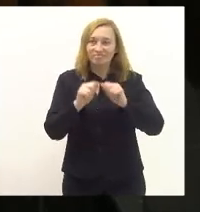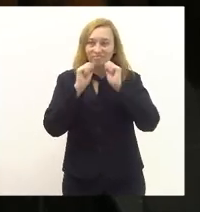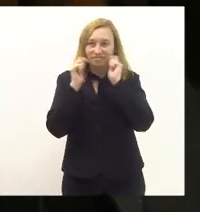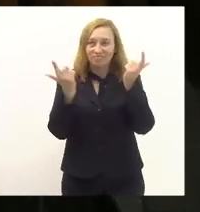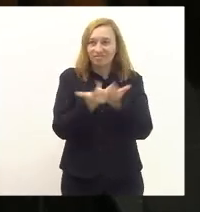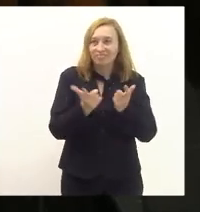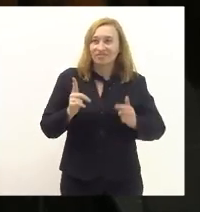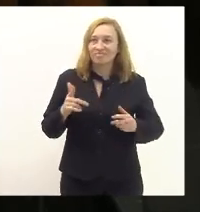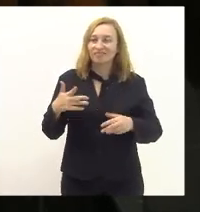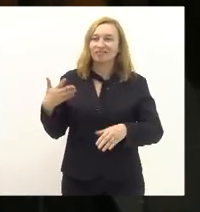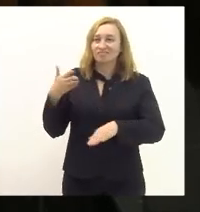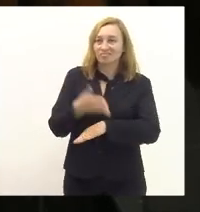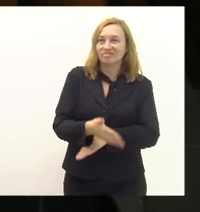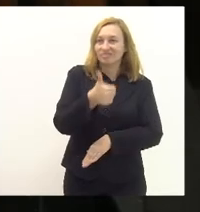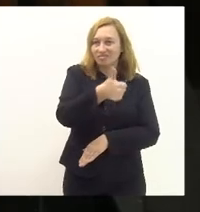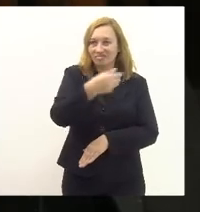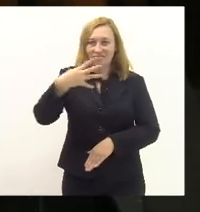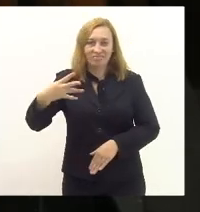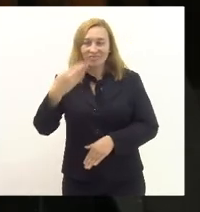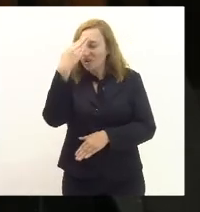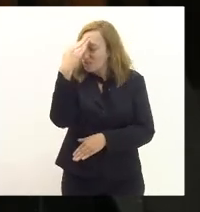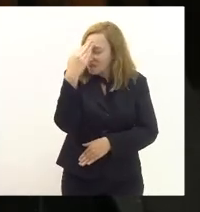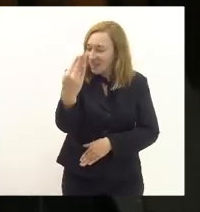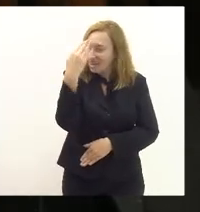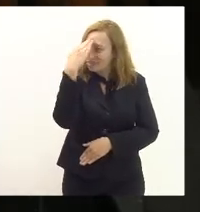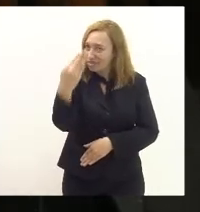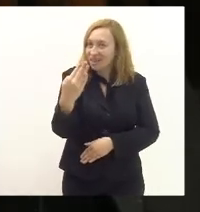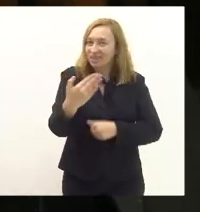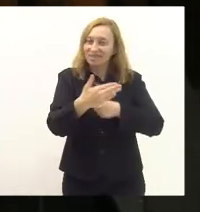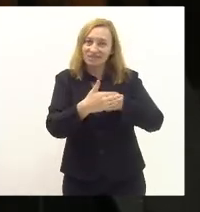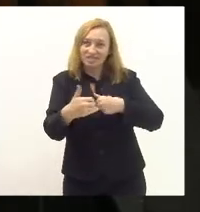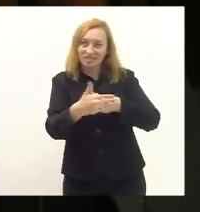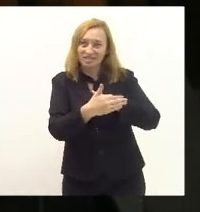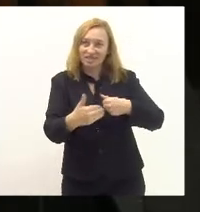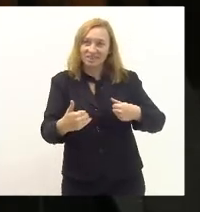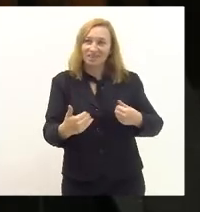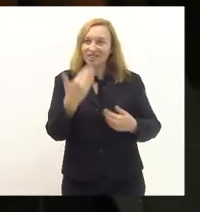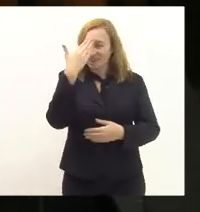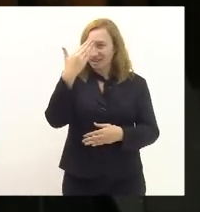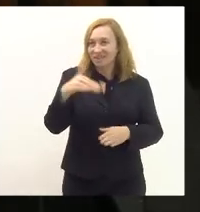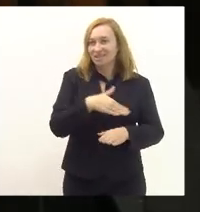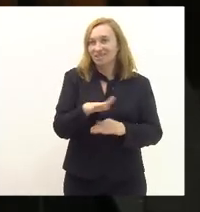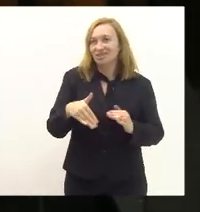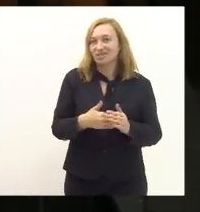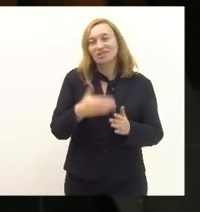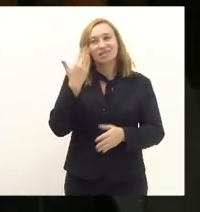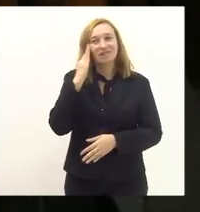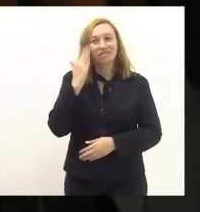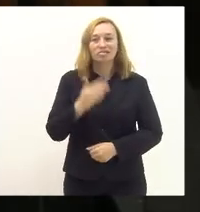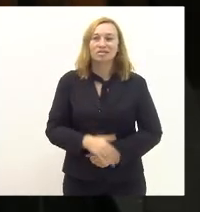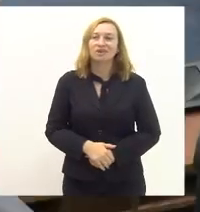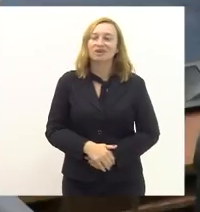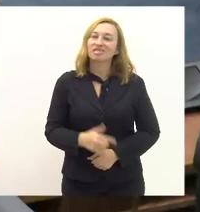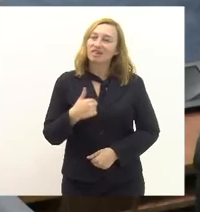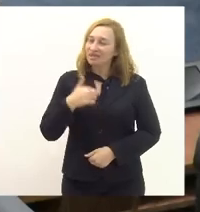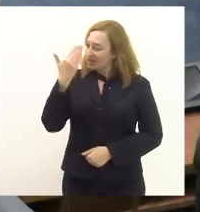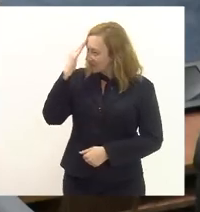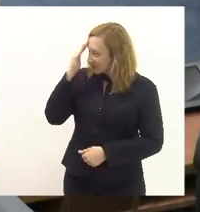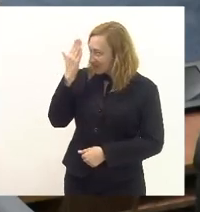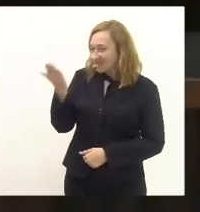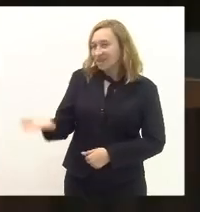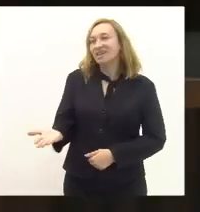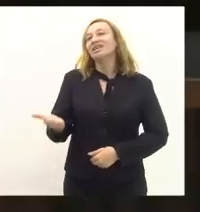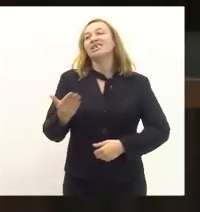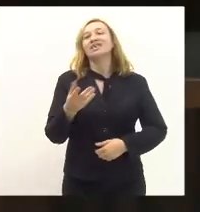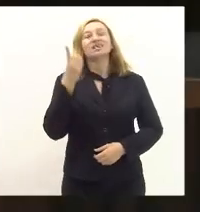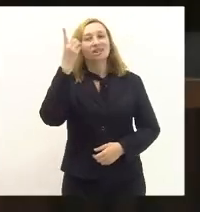assim que nós chegamos em 2014. Muito obrigado pelo carinho e agradeço a todos a compreensão. Eu que agradeço, deputado